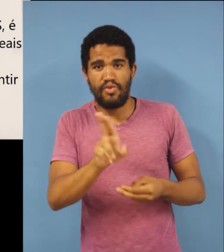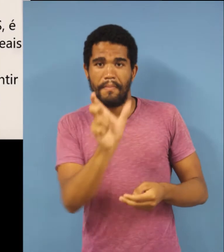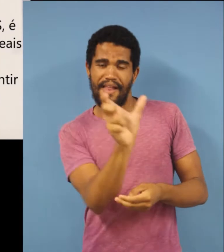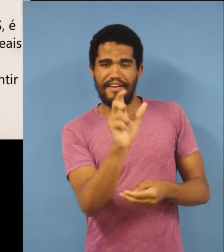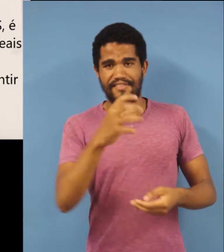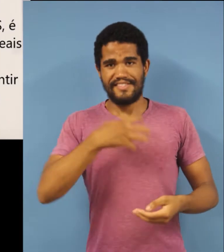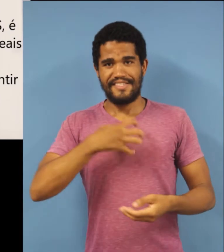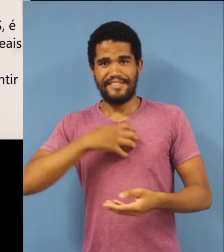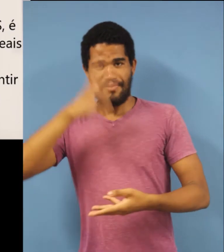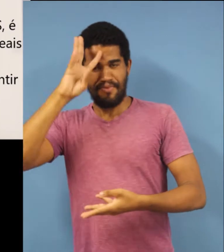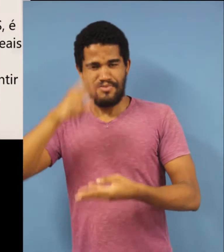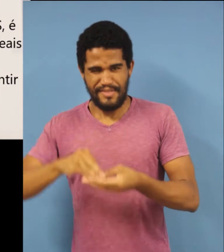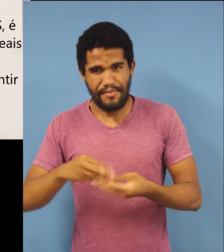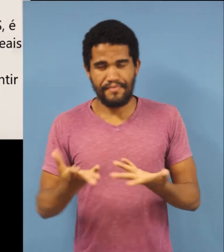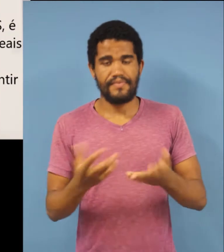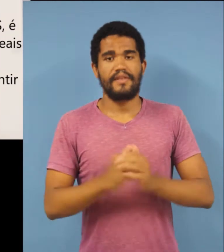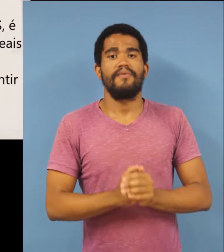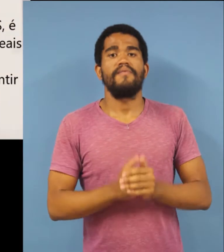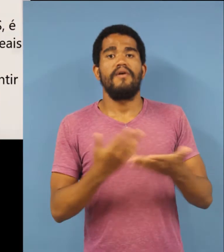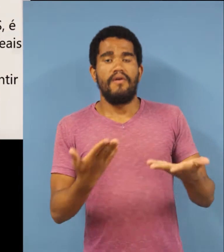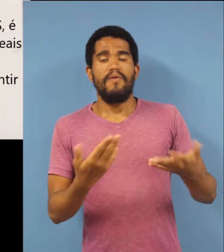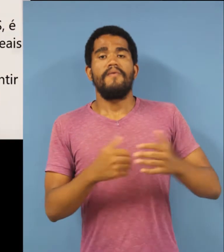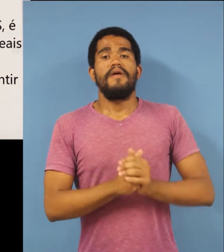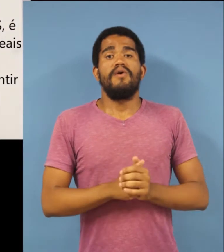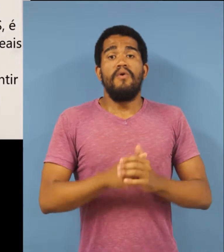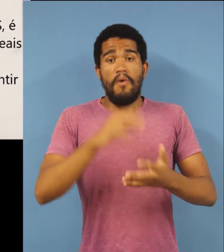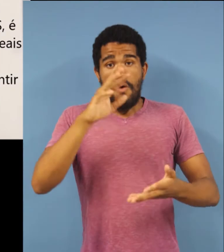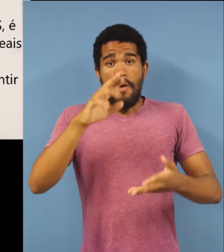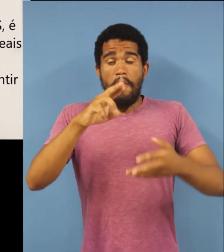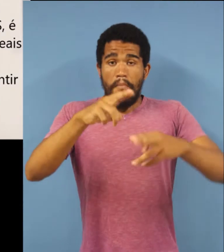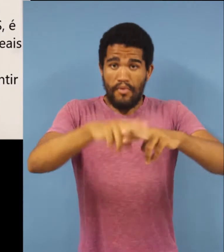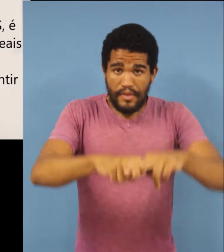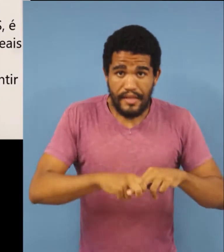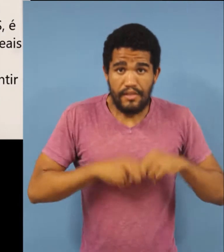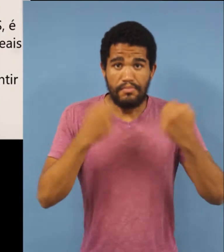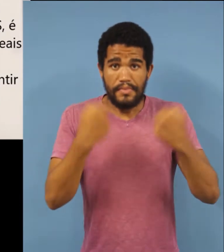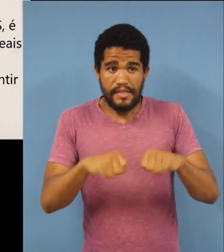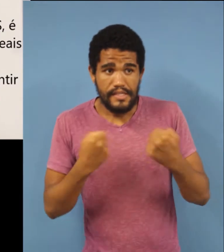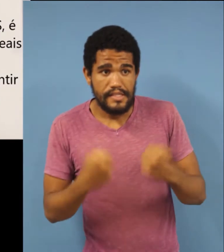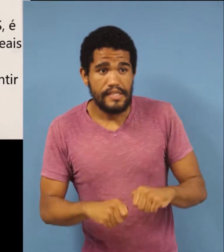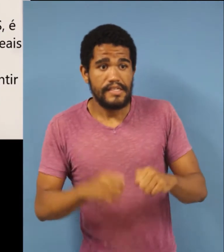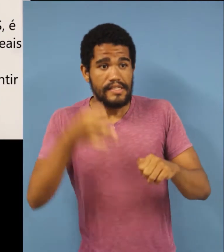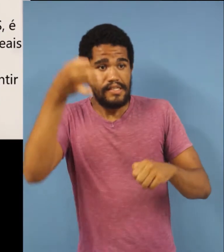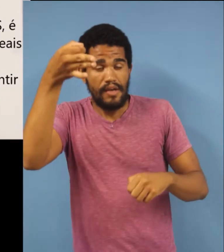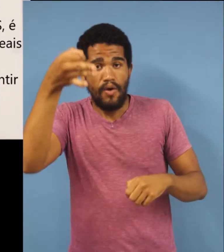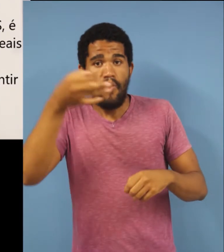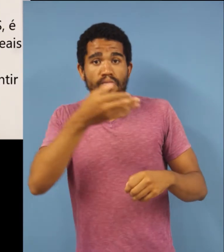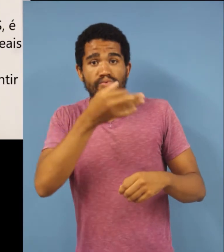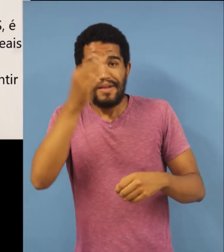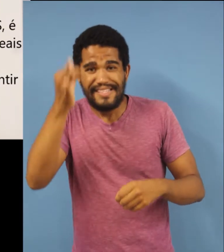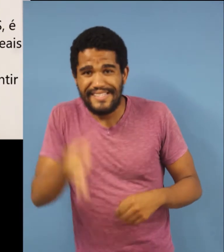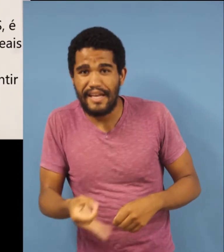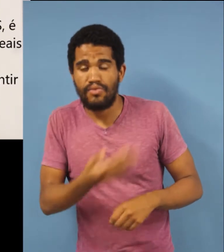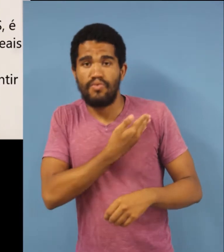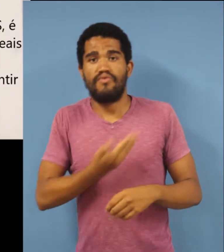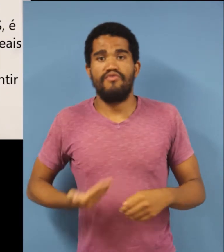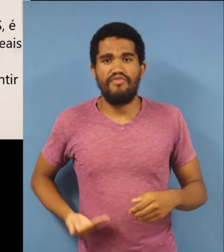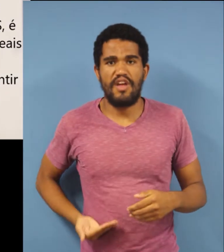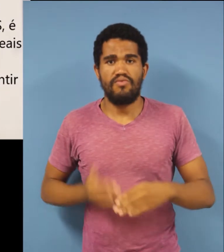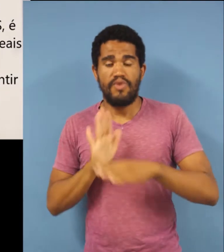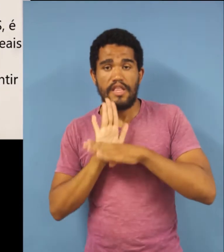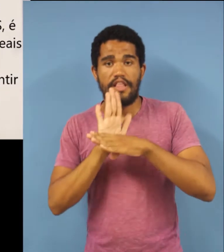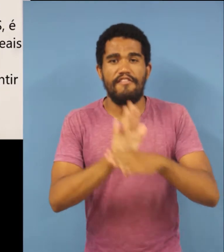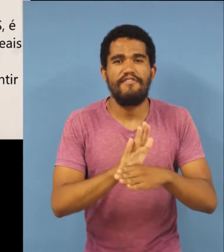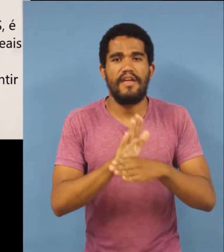conclusiva. Portanto, para impedir a continuidade dessa situação, é imprescindível a intervenção governamental por meio da fiscalização